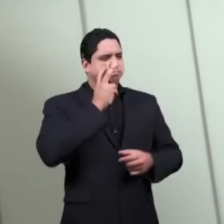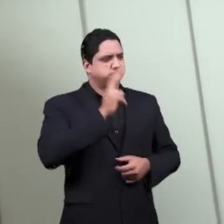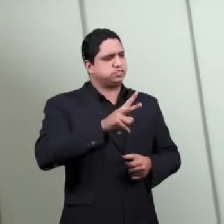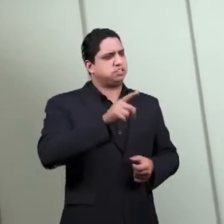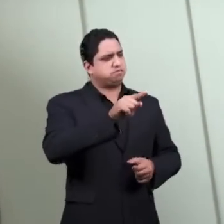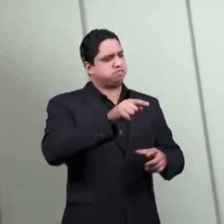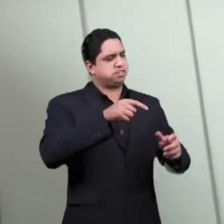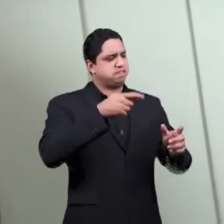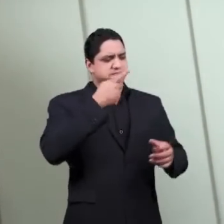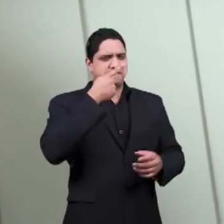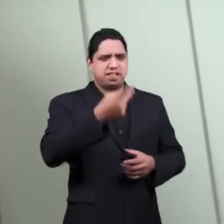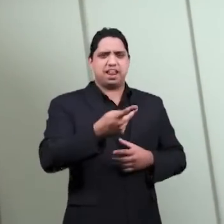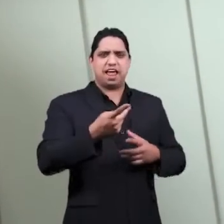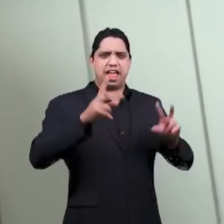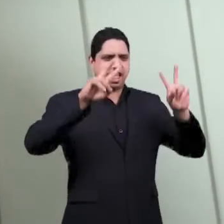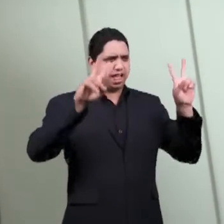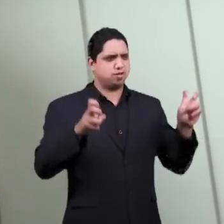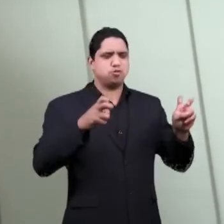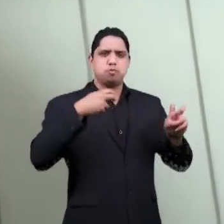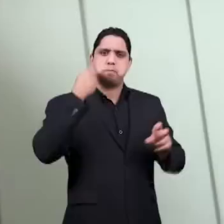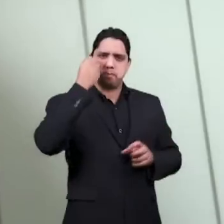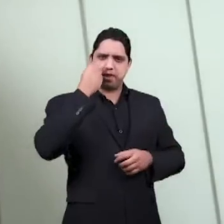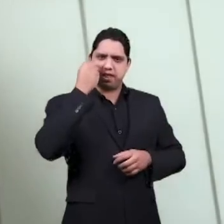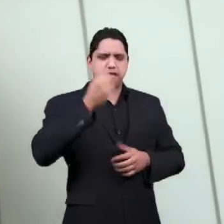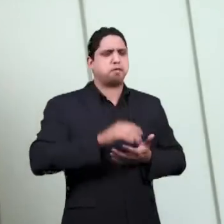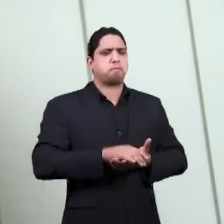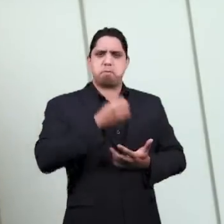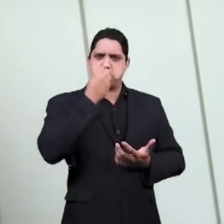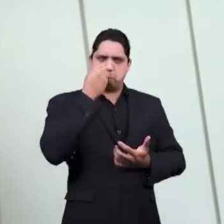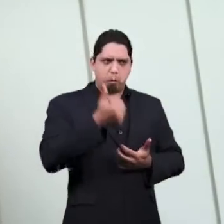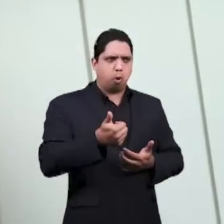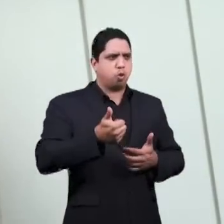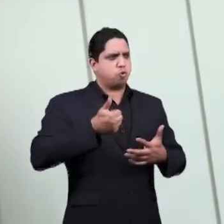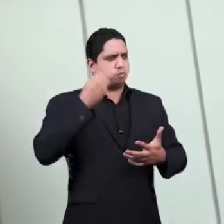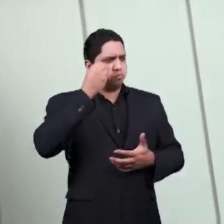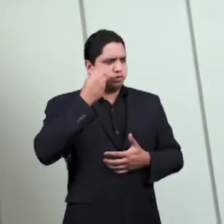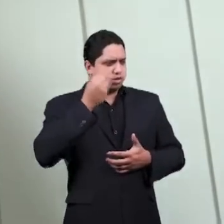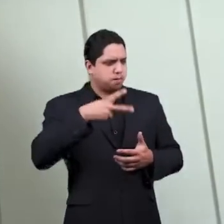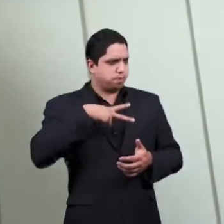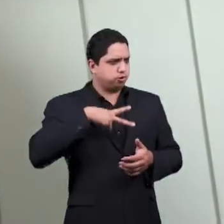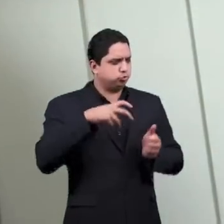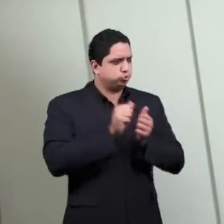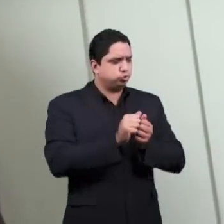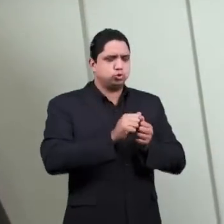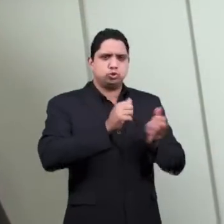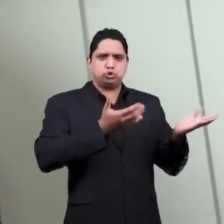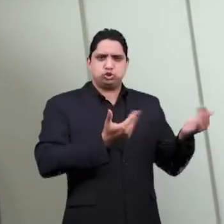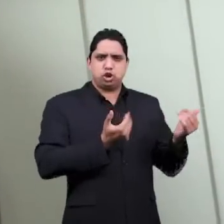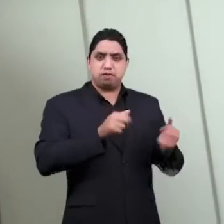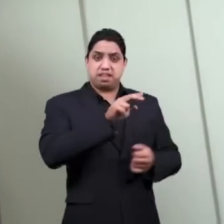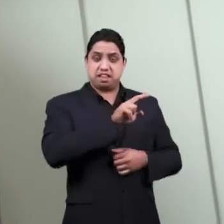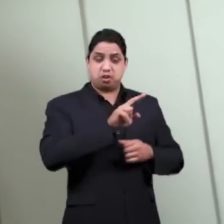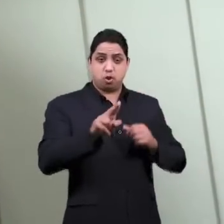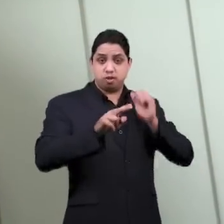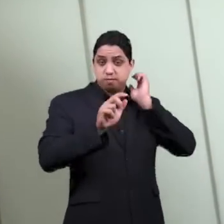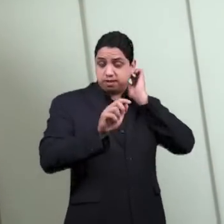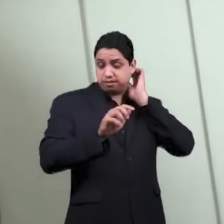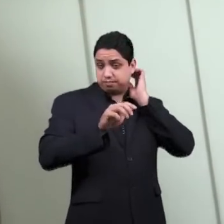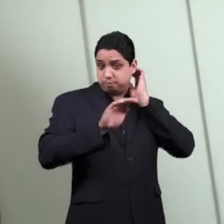declaração a respeito da sua experiência com os jovens da igreja em Manoel Sátiro e a maneira como